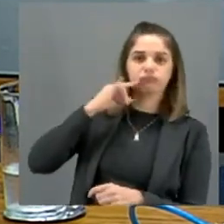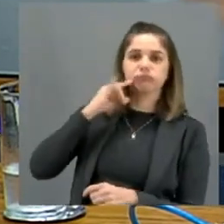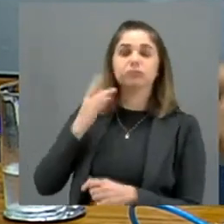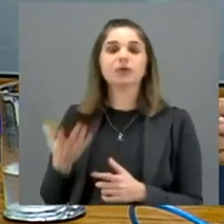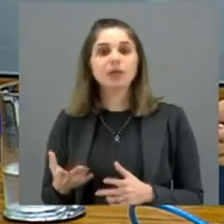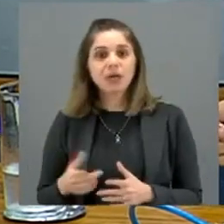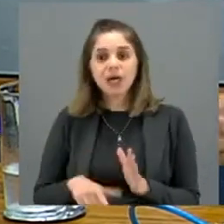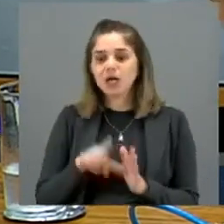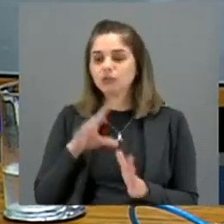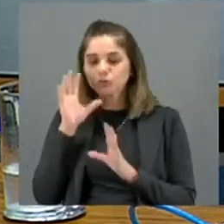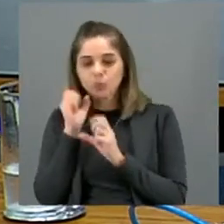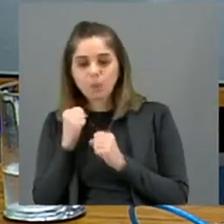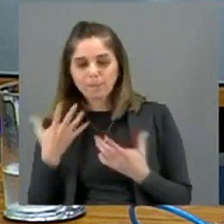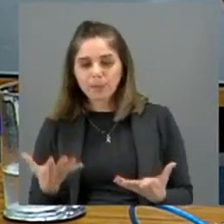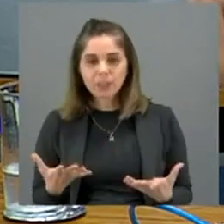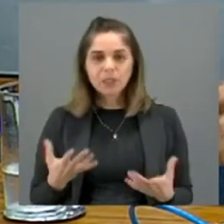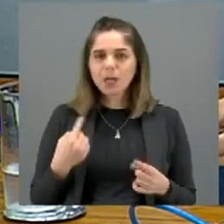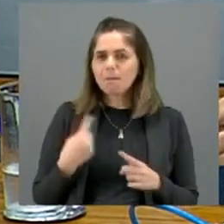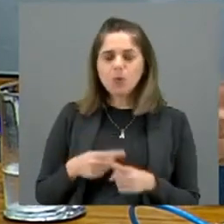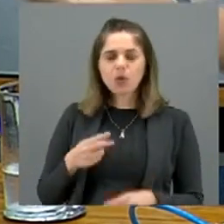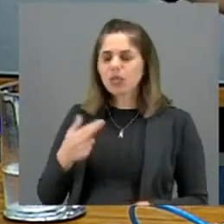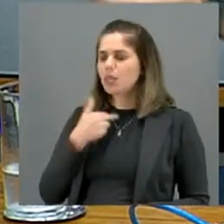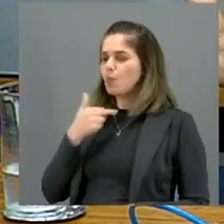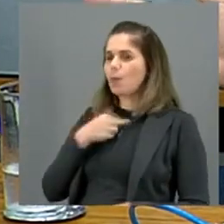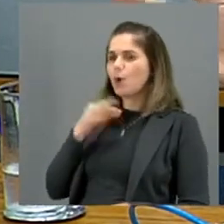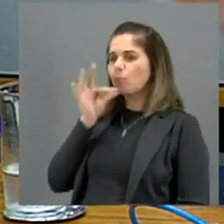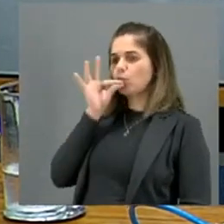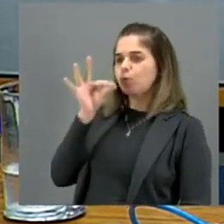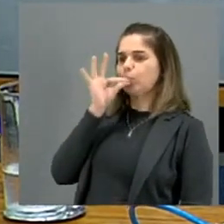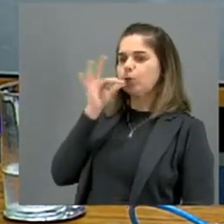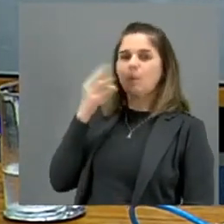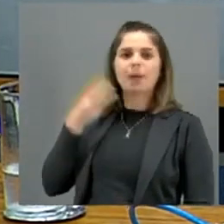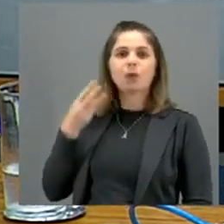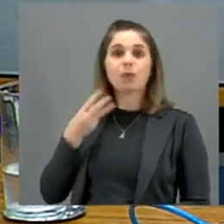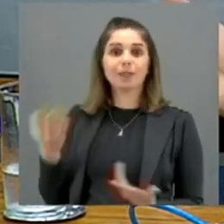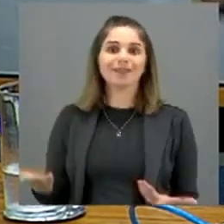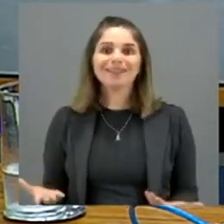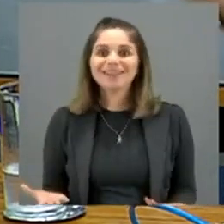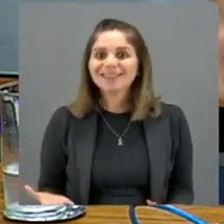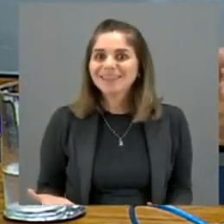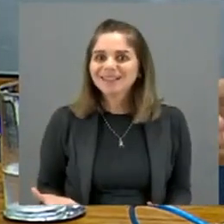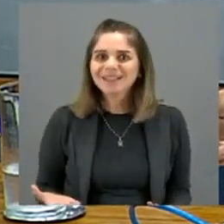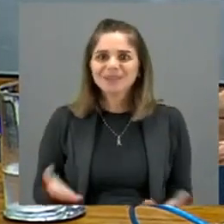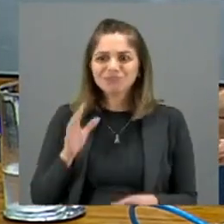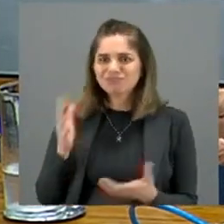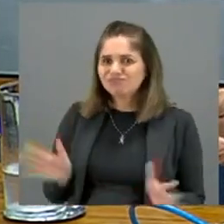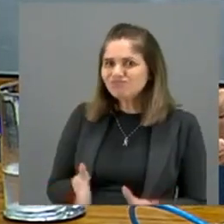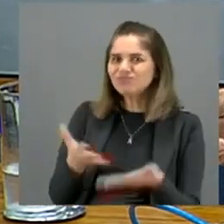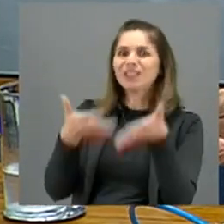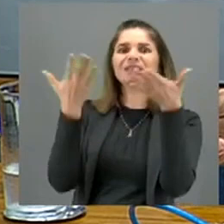de jantar, por que não fumar um baseado? Ora, é apologia ao crime.